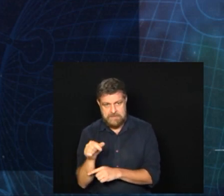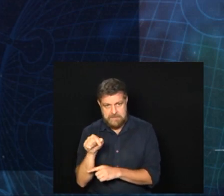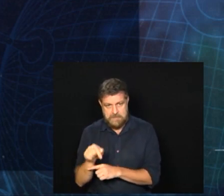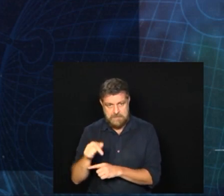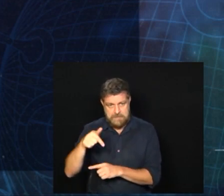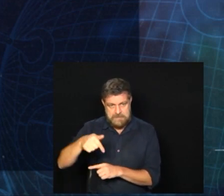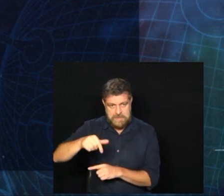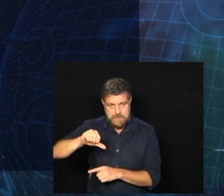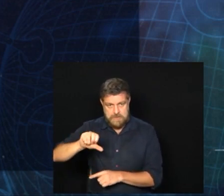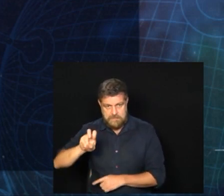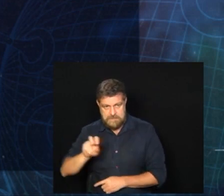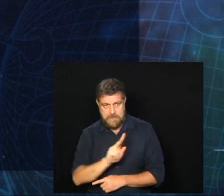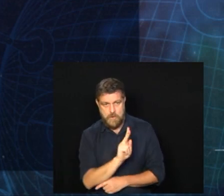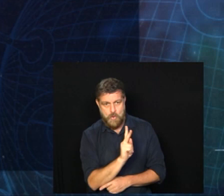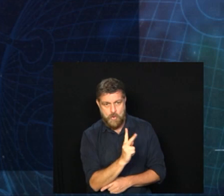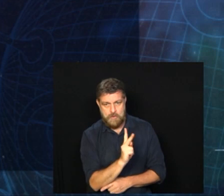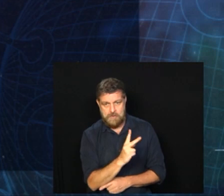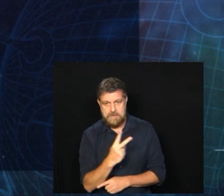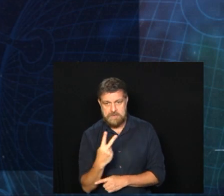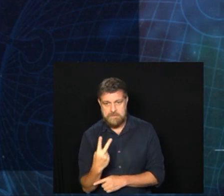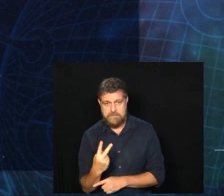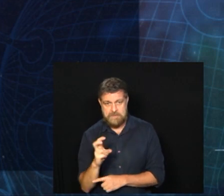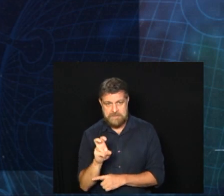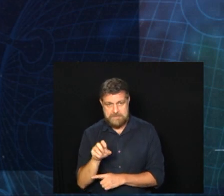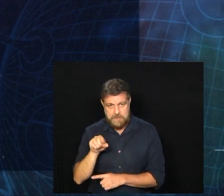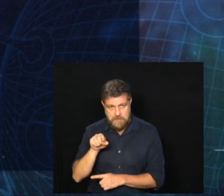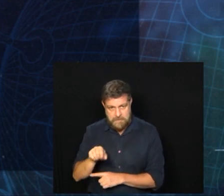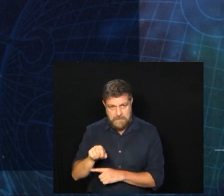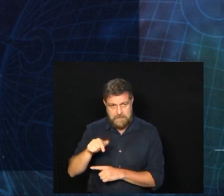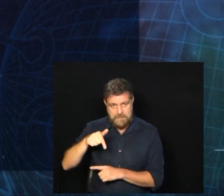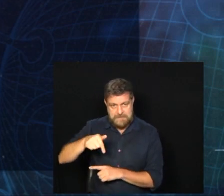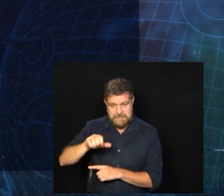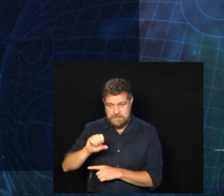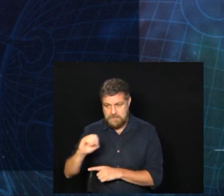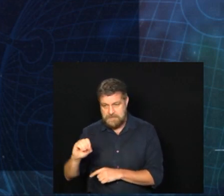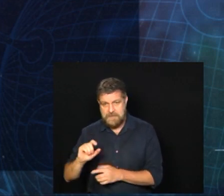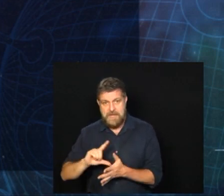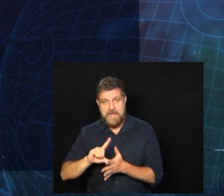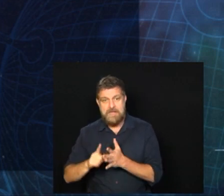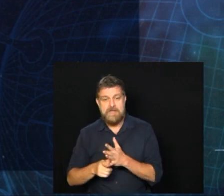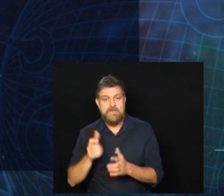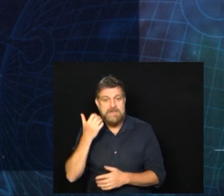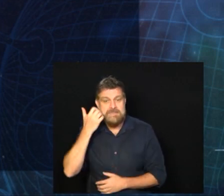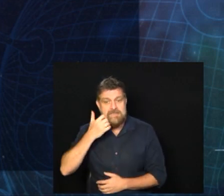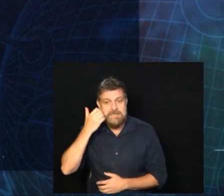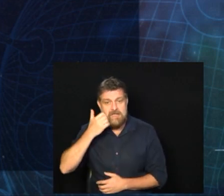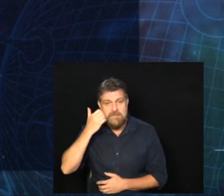26.795, Hortolândia, 25.780, Santa Bárbara do Oeste,